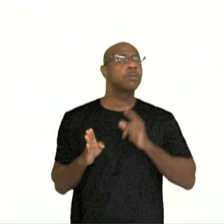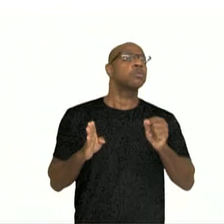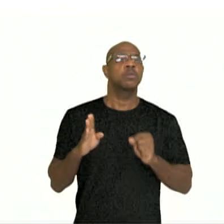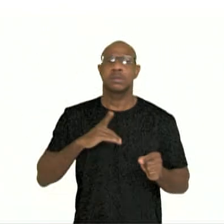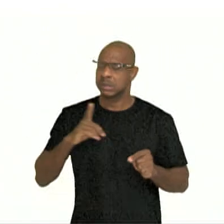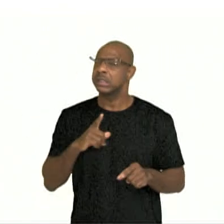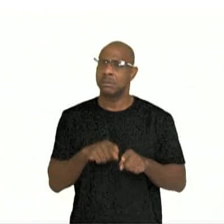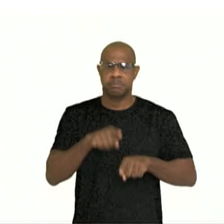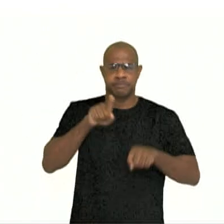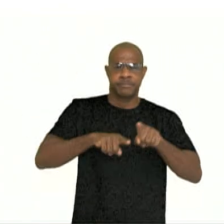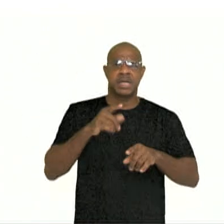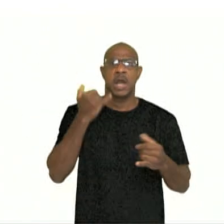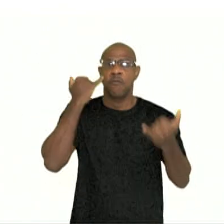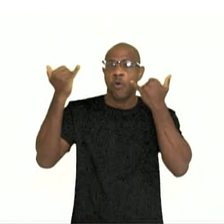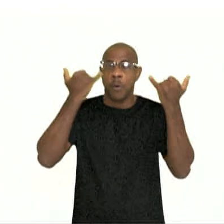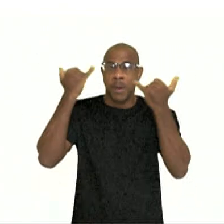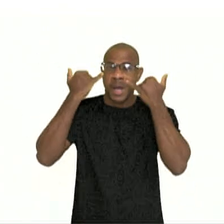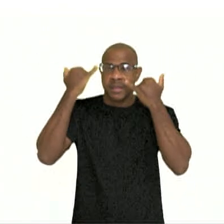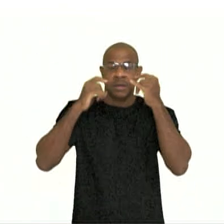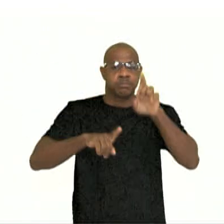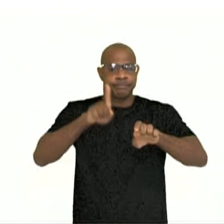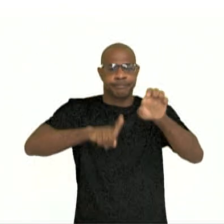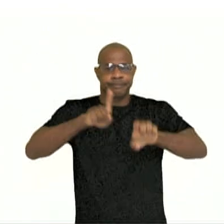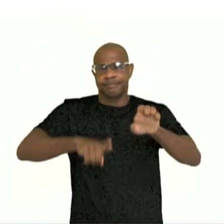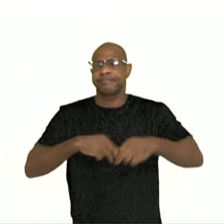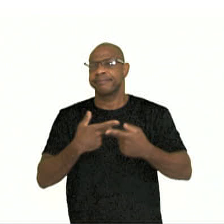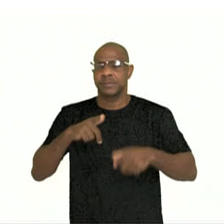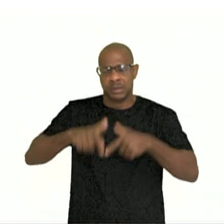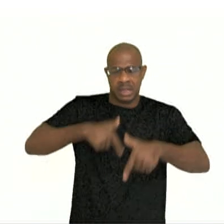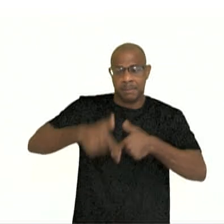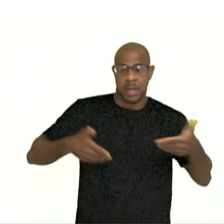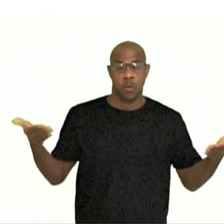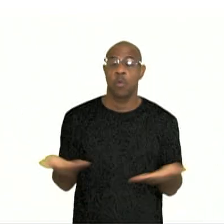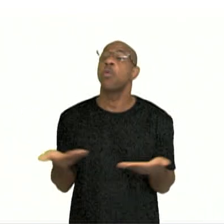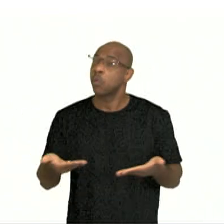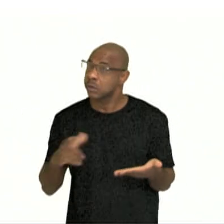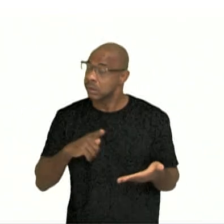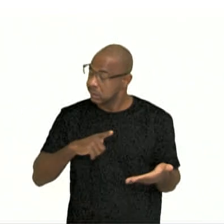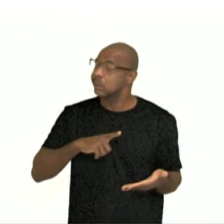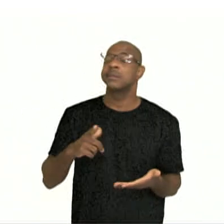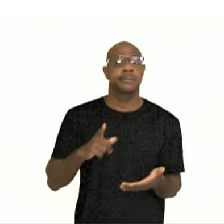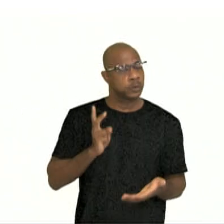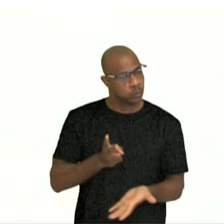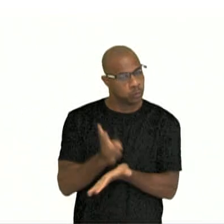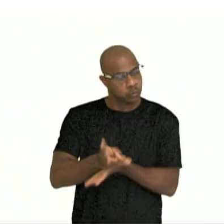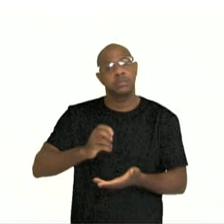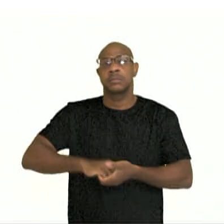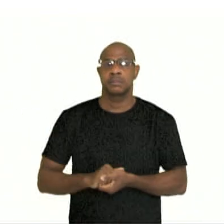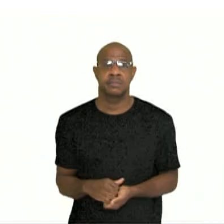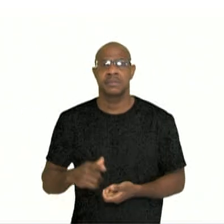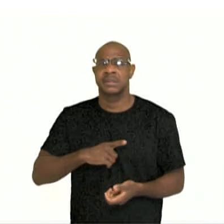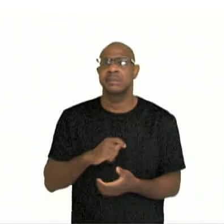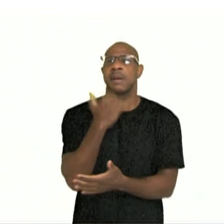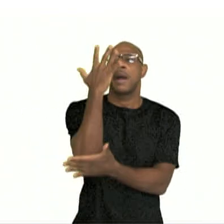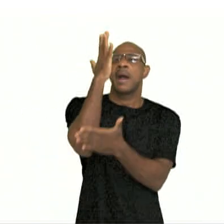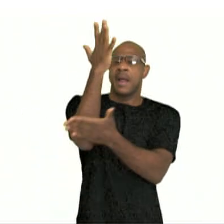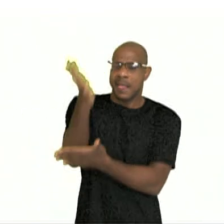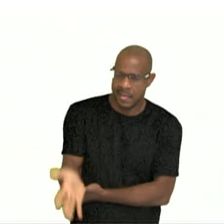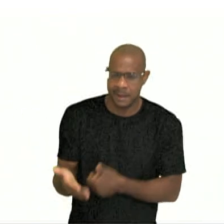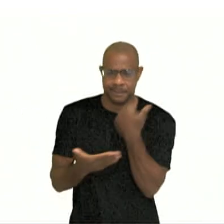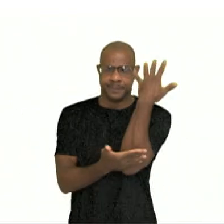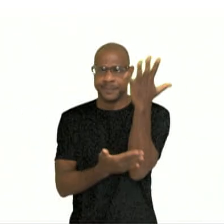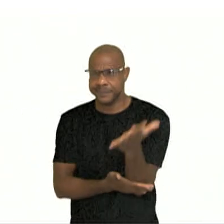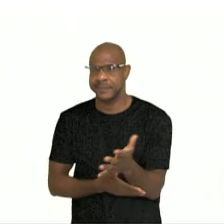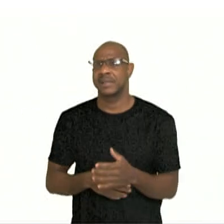muito relevantes sobre o trabalho escravo nos dias atuais, né? Seja em trabalhos de desmatamento, em